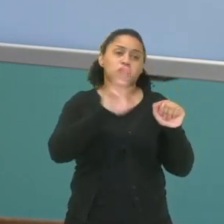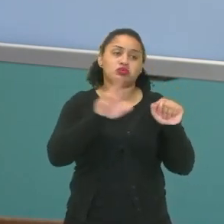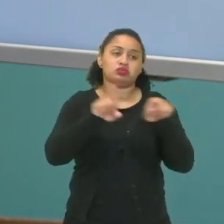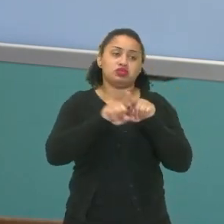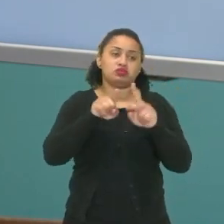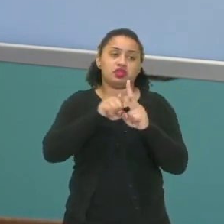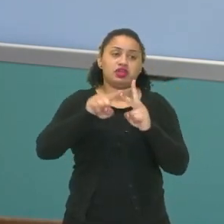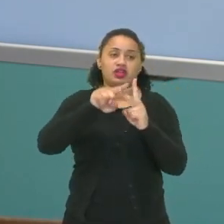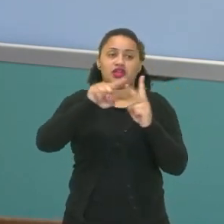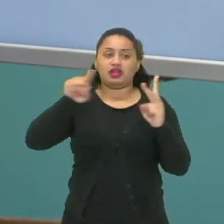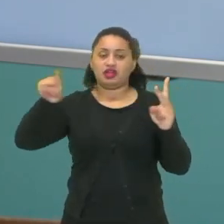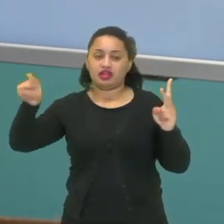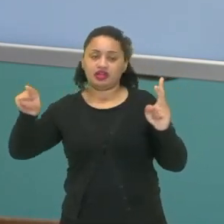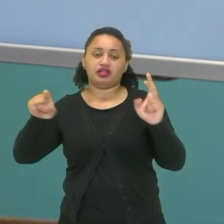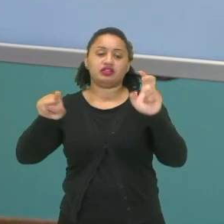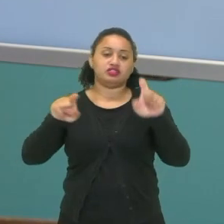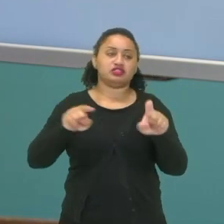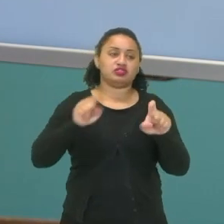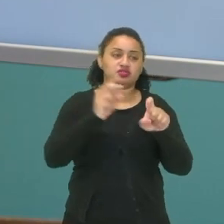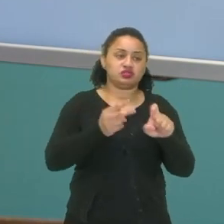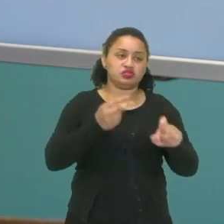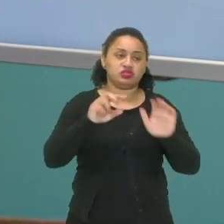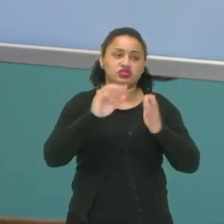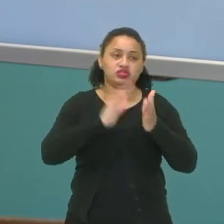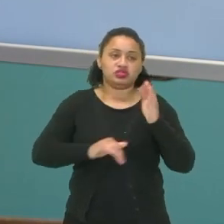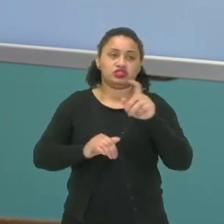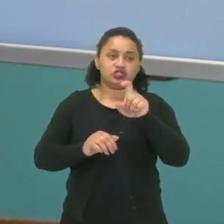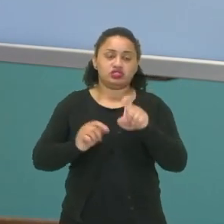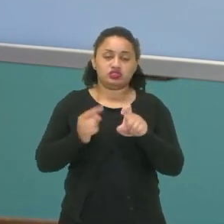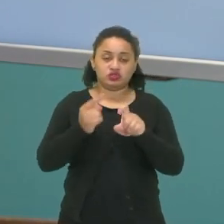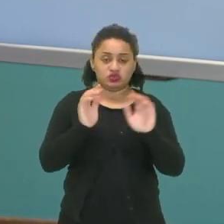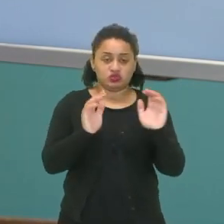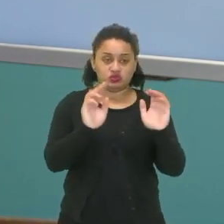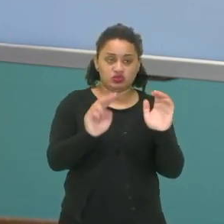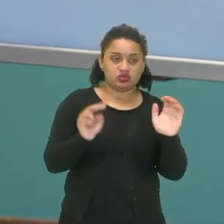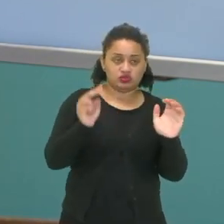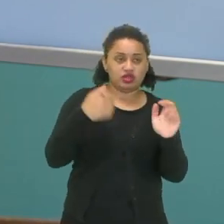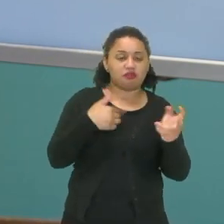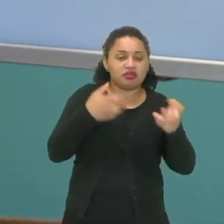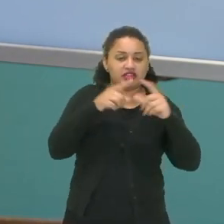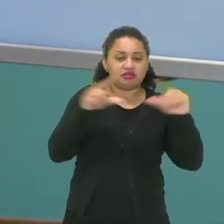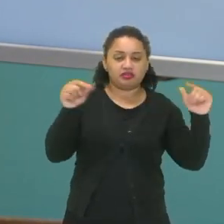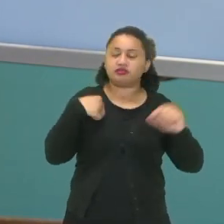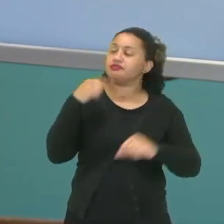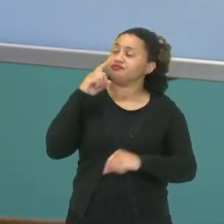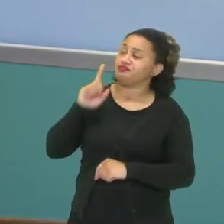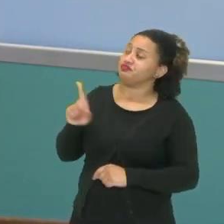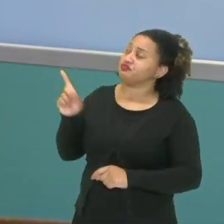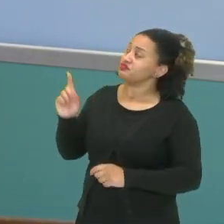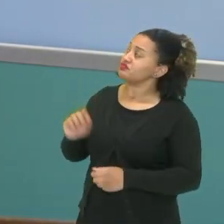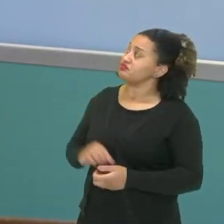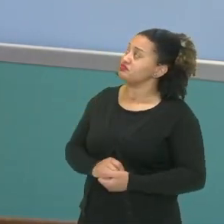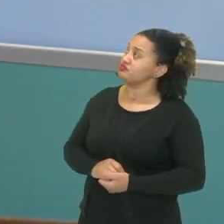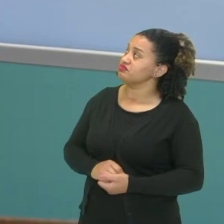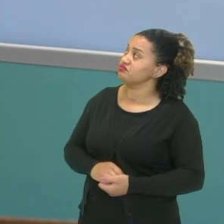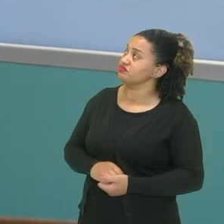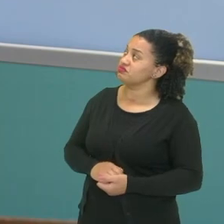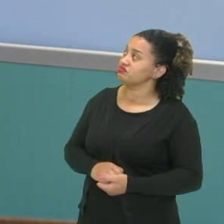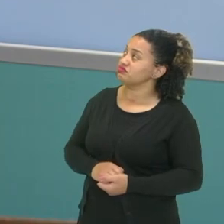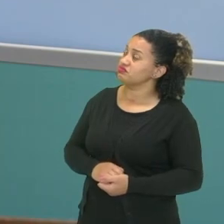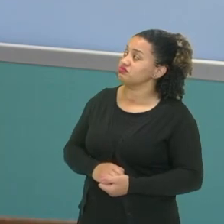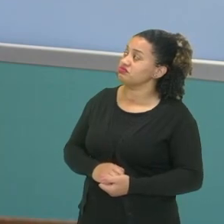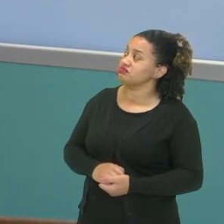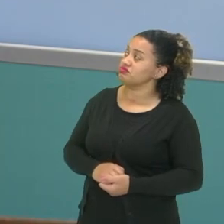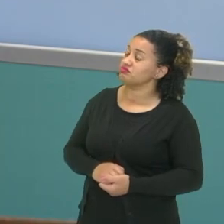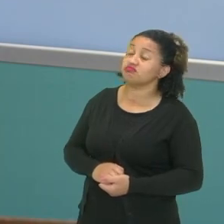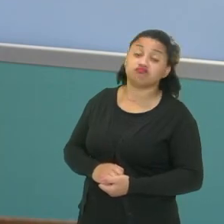raiz quadrada do x2 menos o x1 ao quadrado, mais y2 menos y1 ao quadrado.